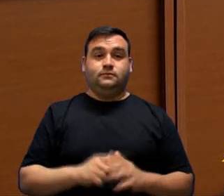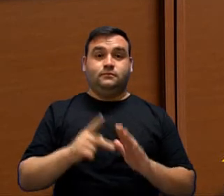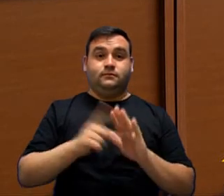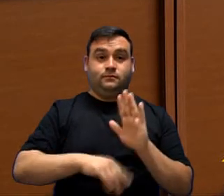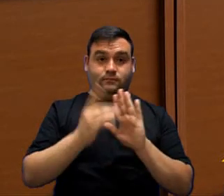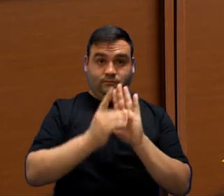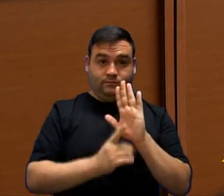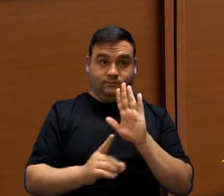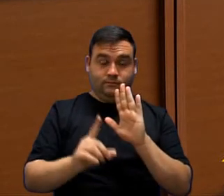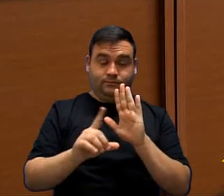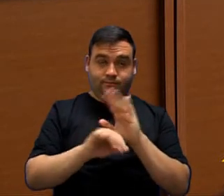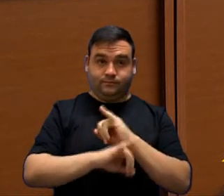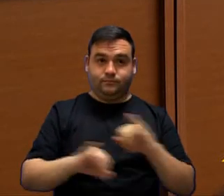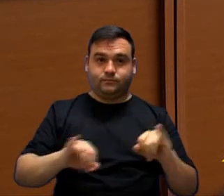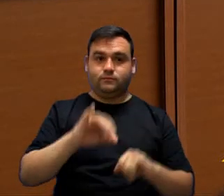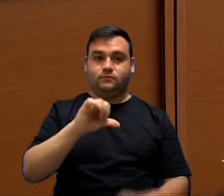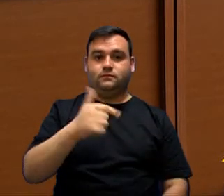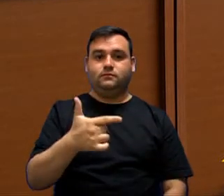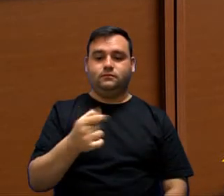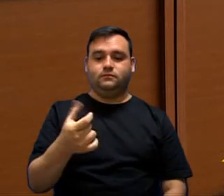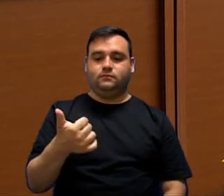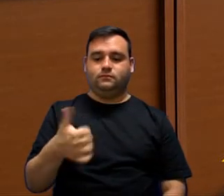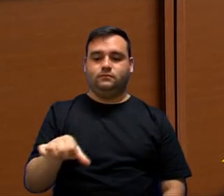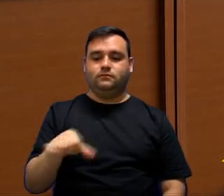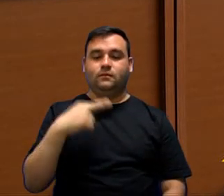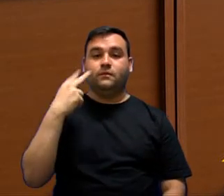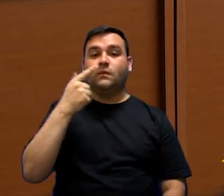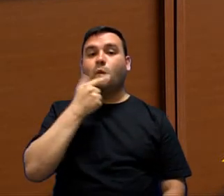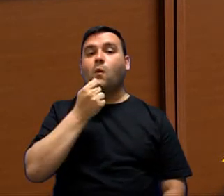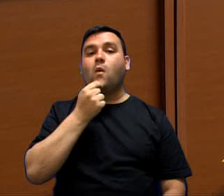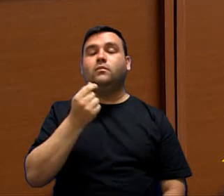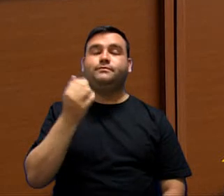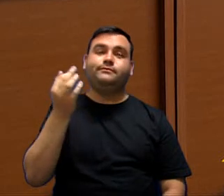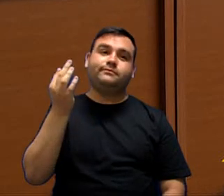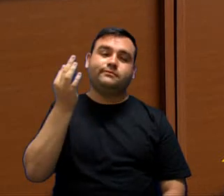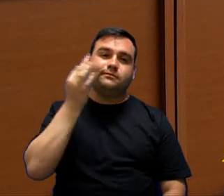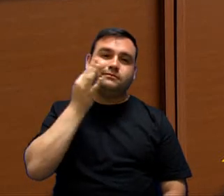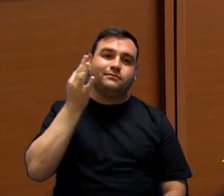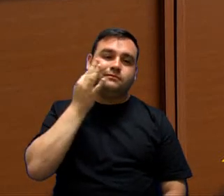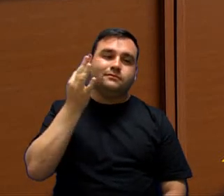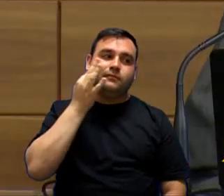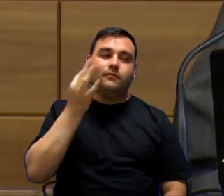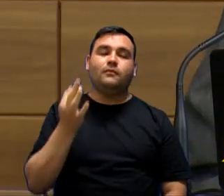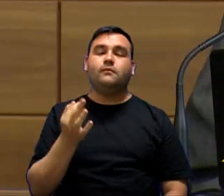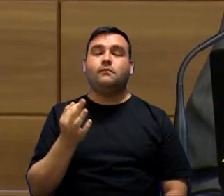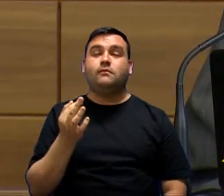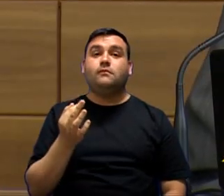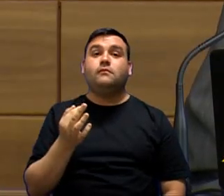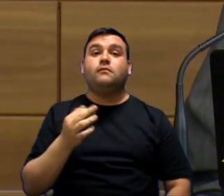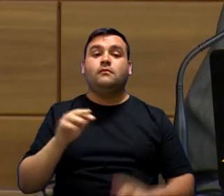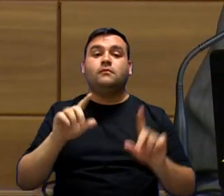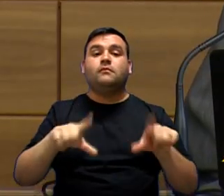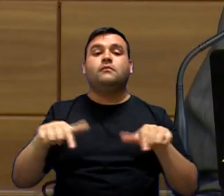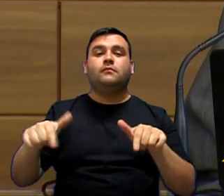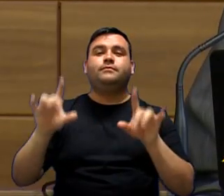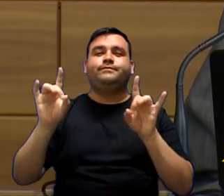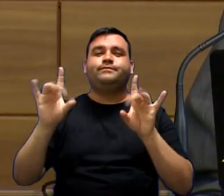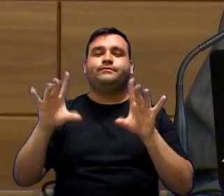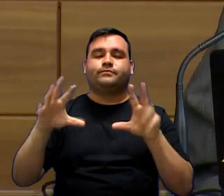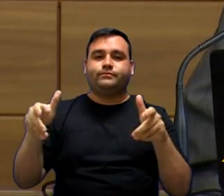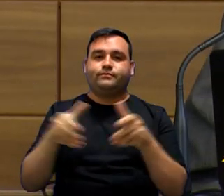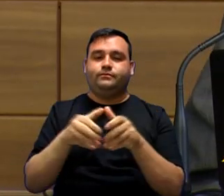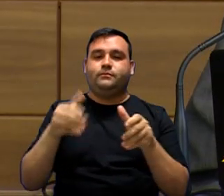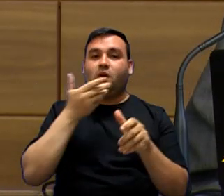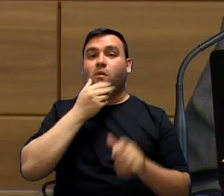Projeto de decreto legislativo número 92/2019, de Edil Fernando Alves Lisboa Dini, título de emérito